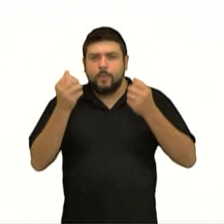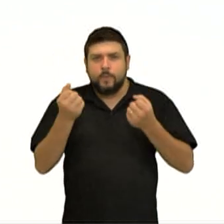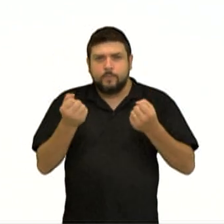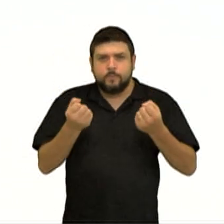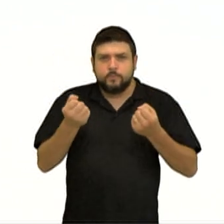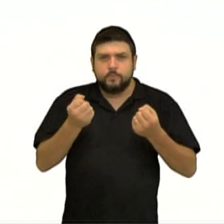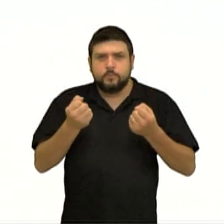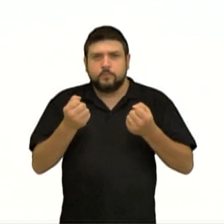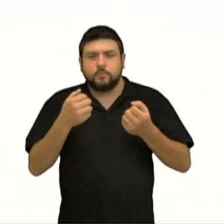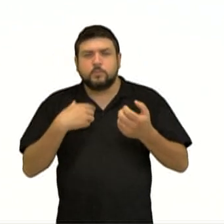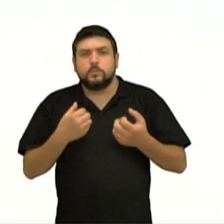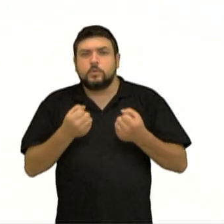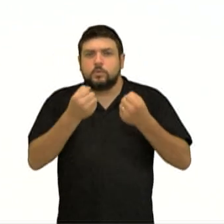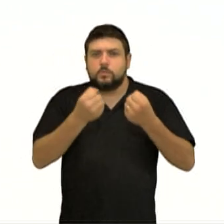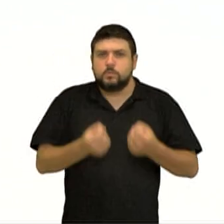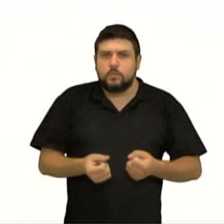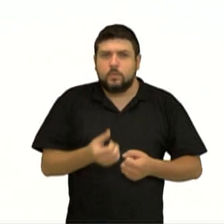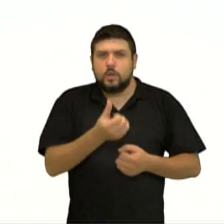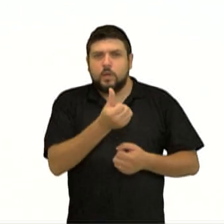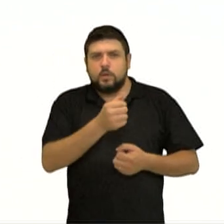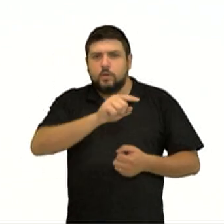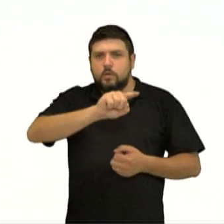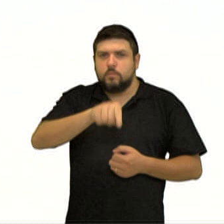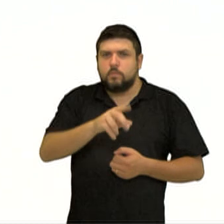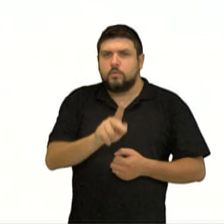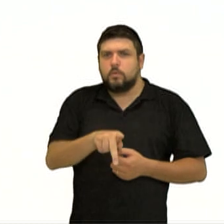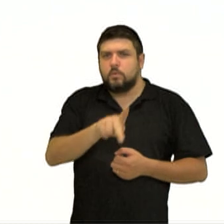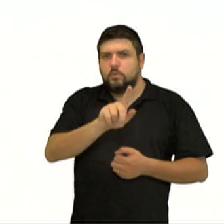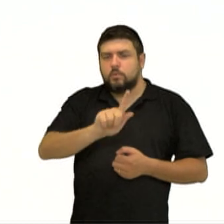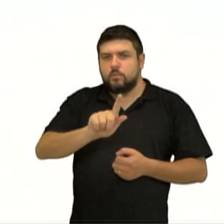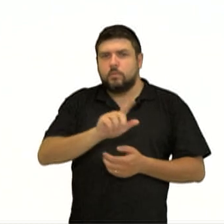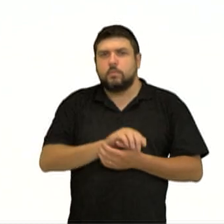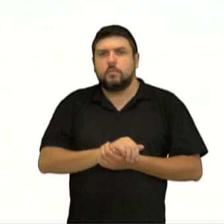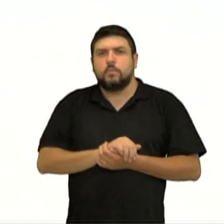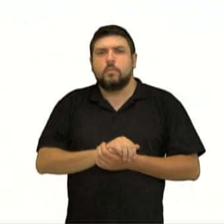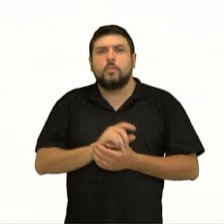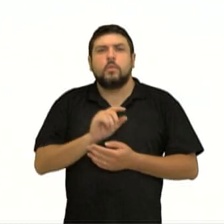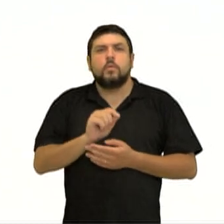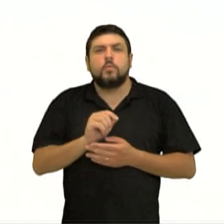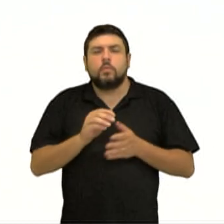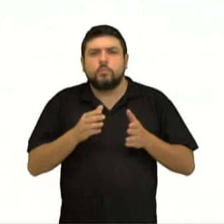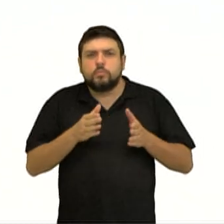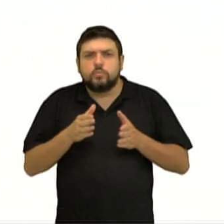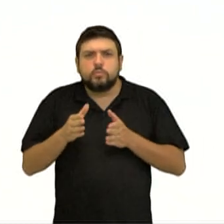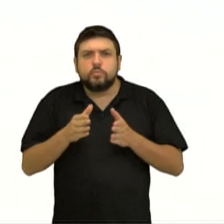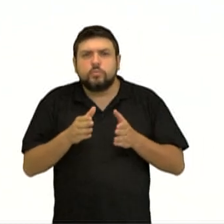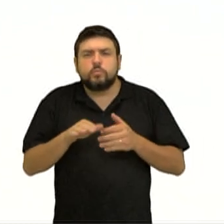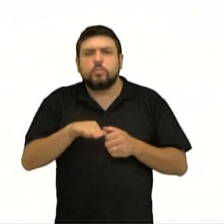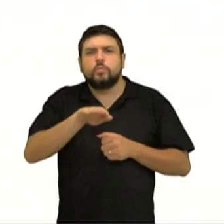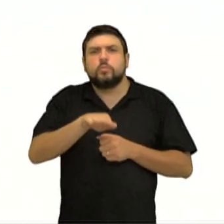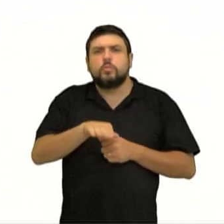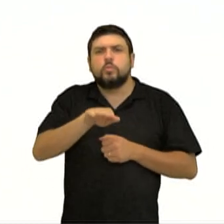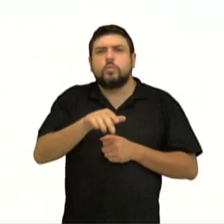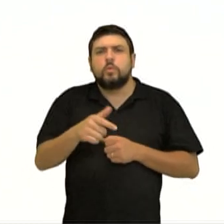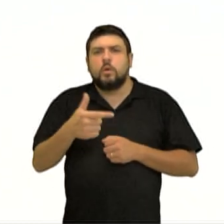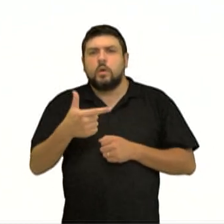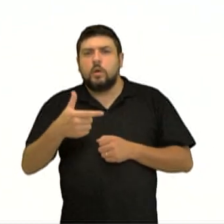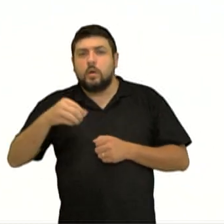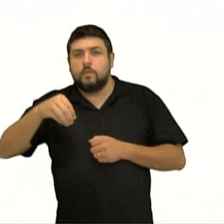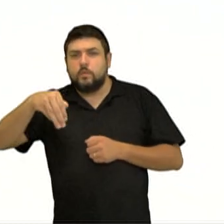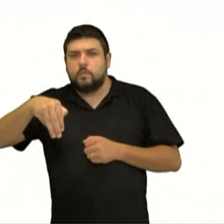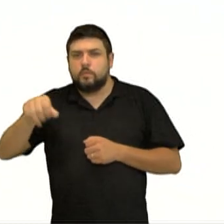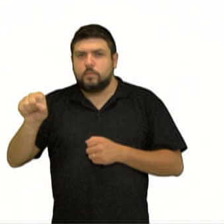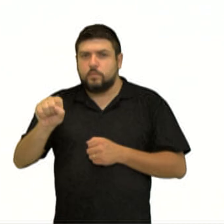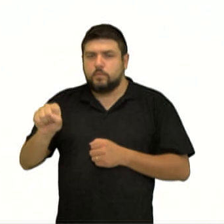igual a 6.000 kg descreve uma trajetória linear com velocidade de 20 metros por segundo. Determina a